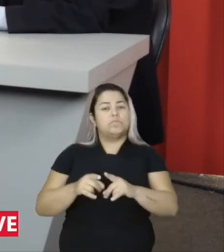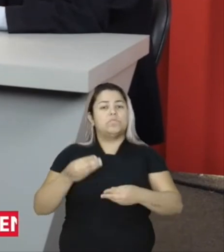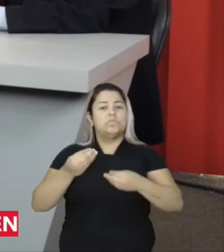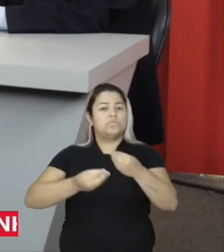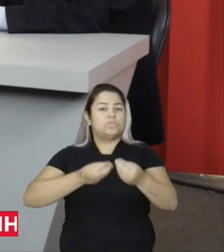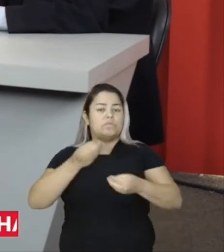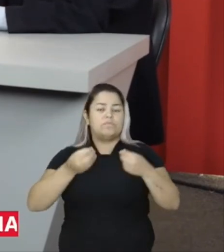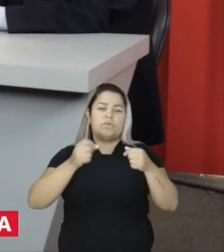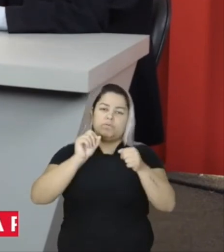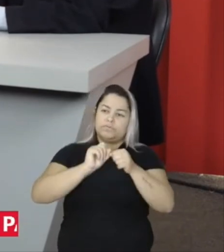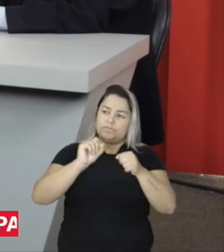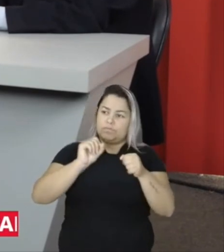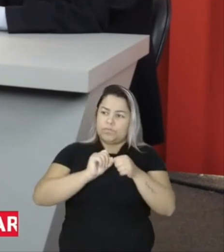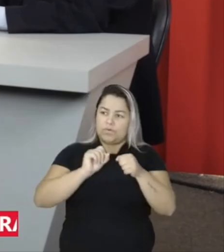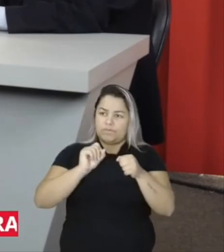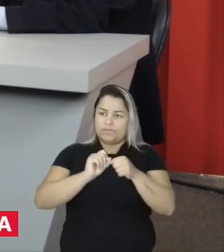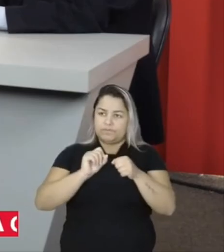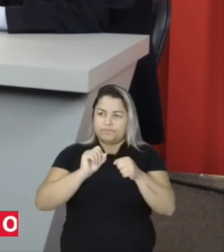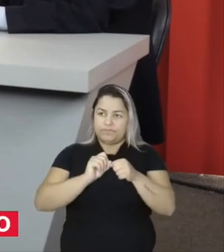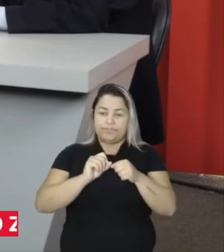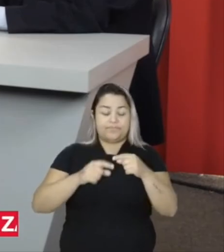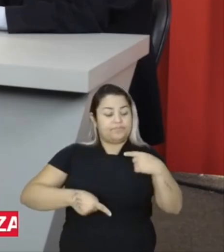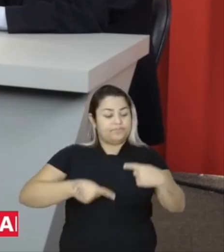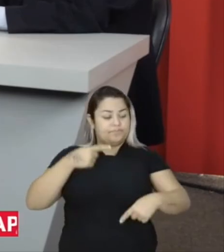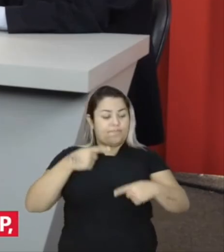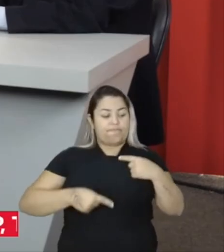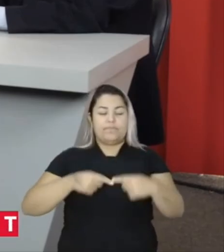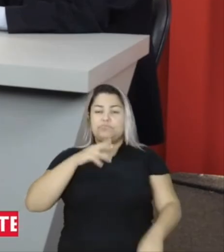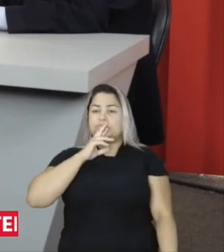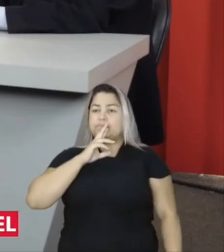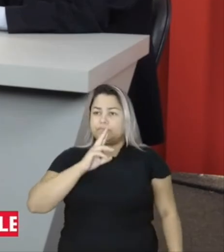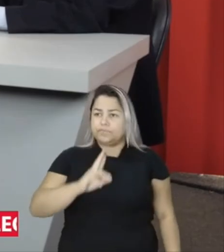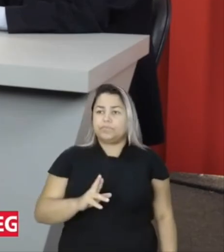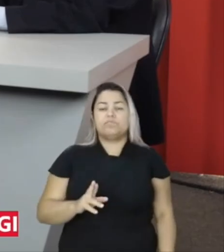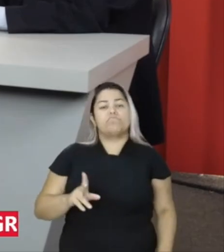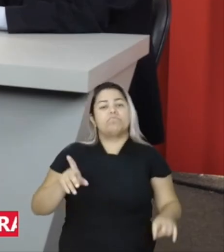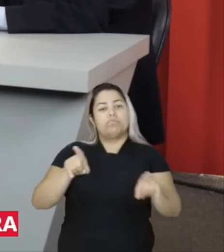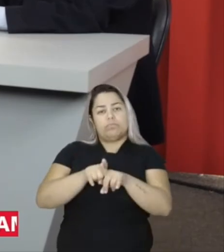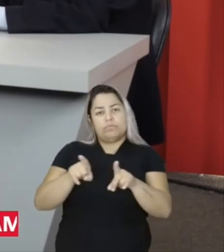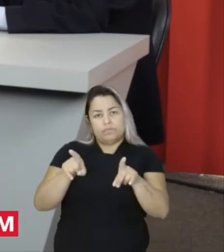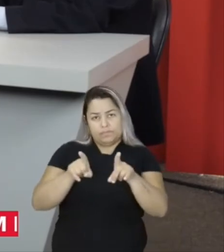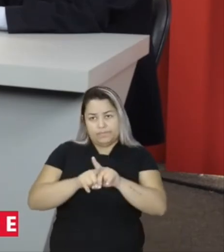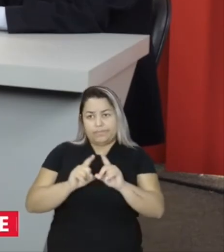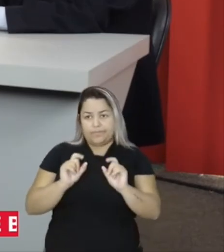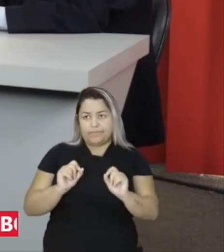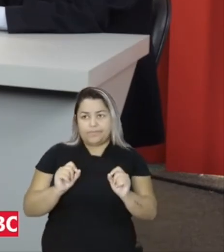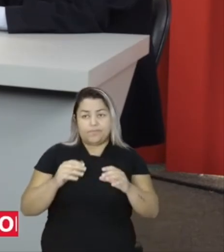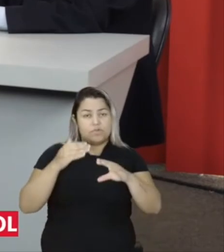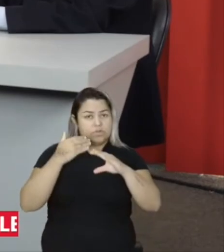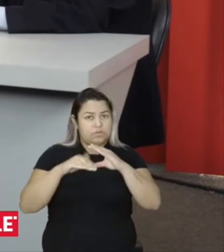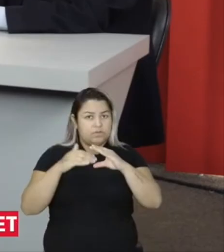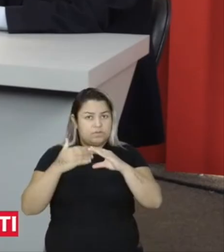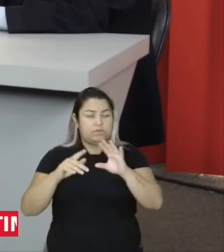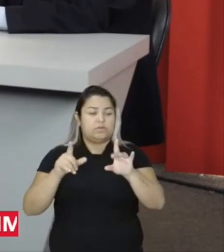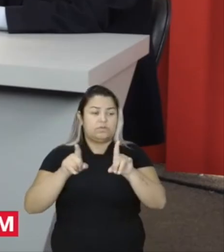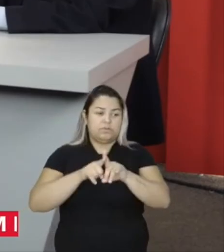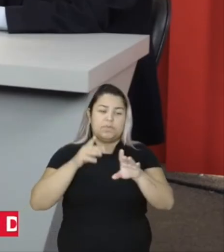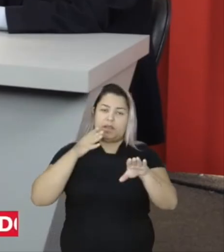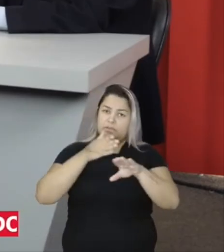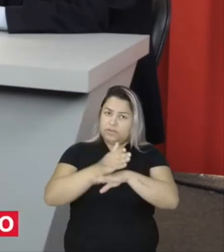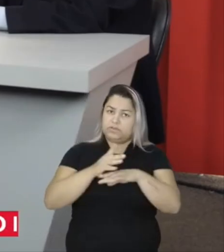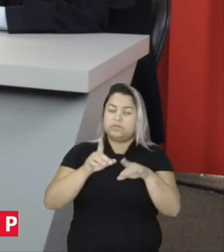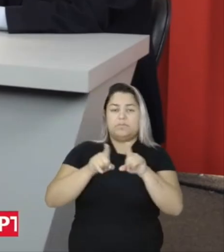essa discussão, os resultados também das sugestões que vocês enviaram. Então acessem e